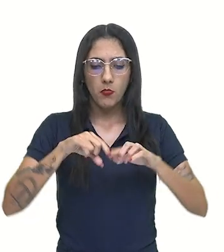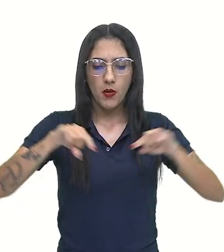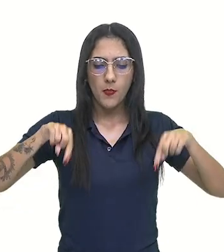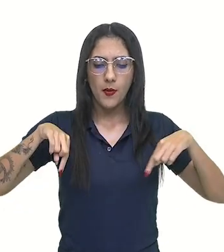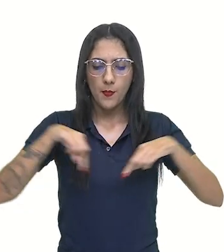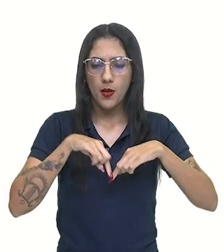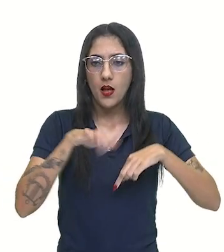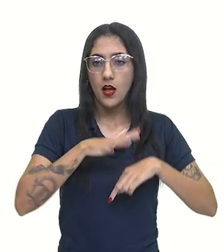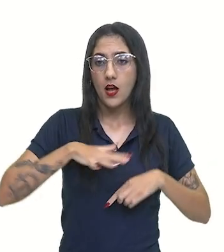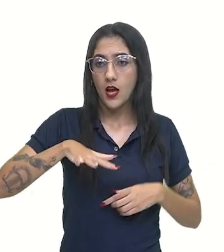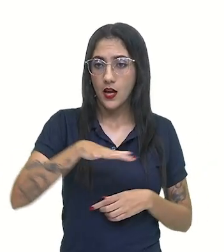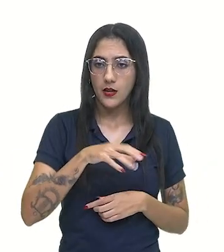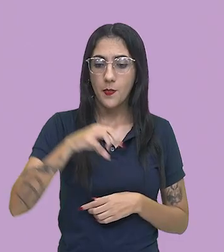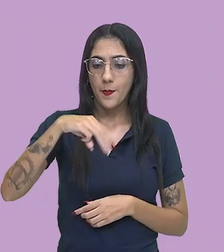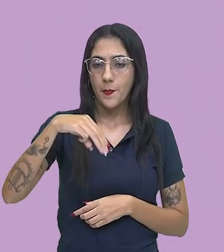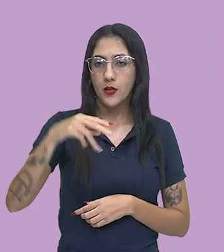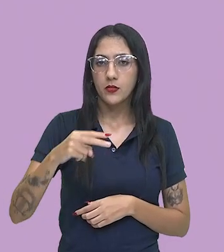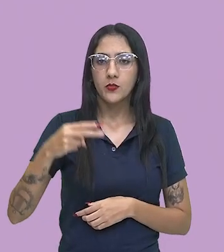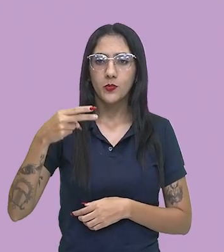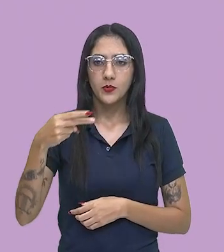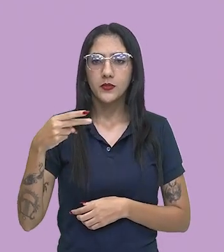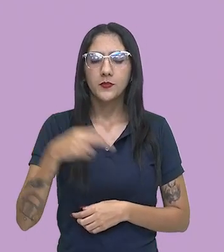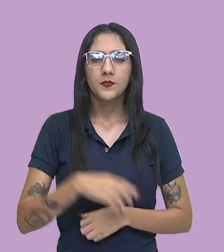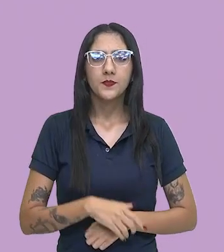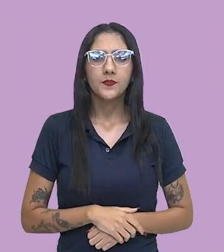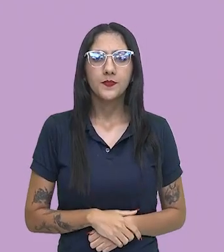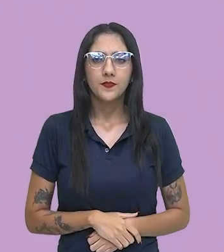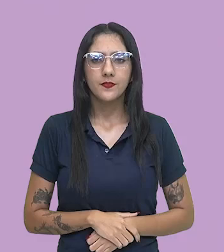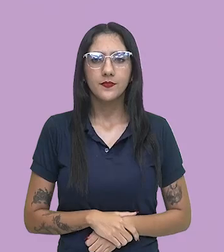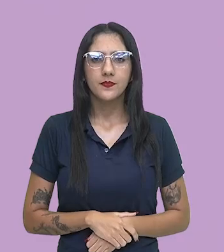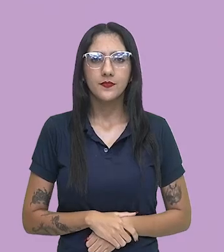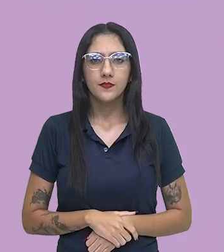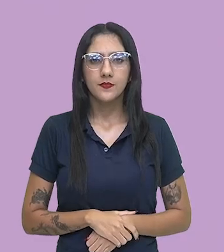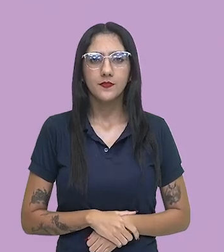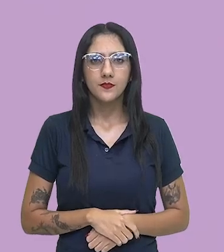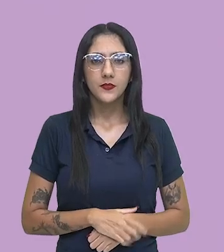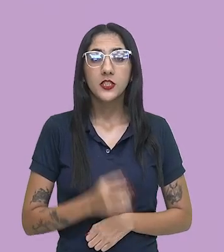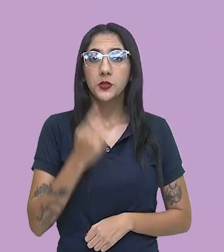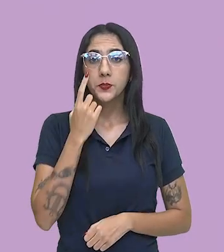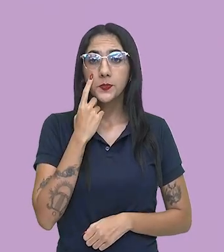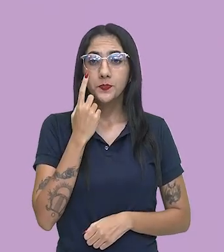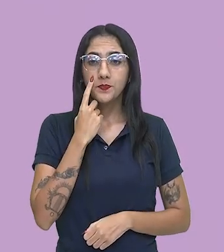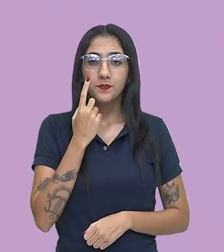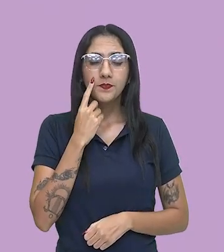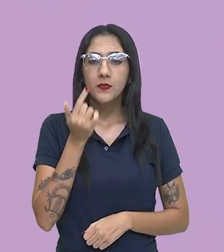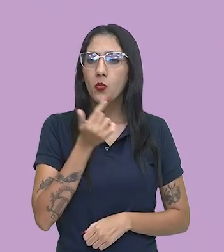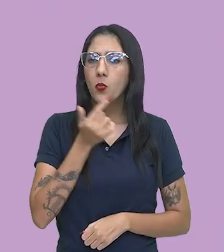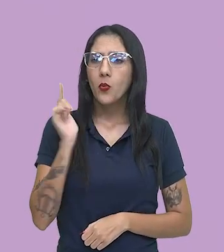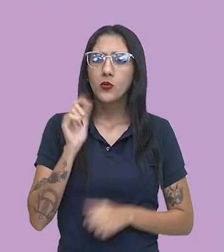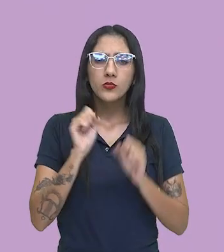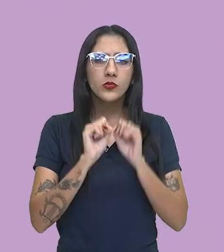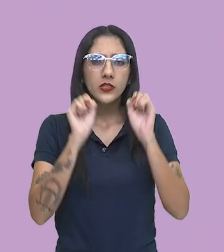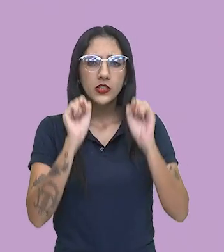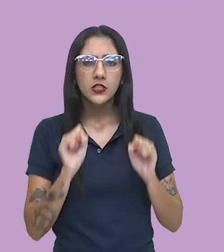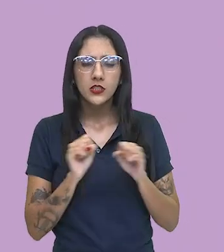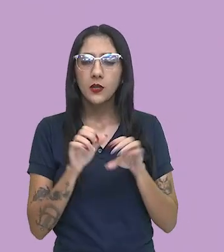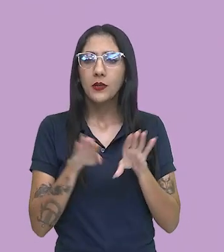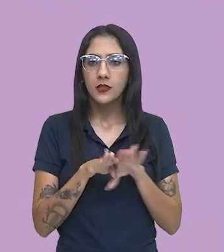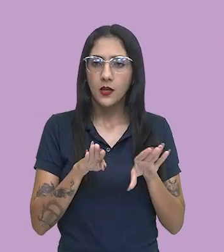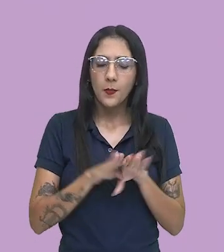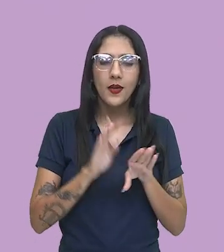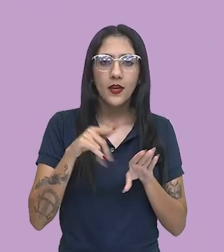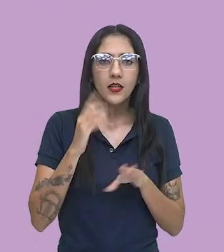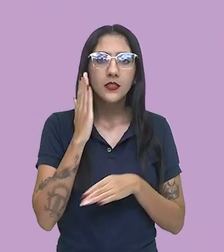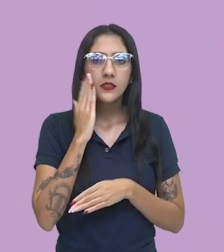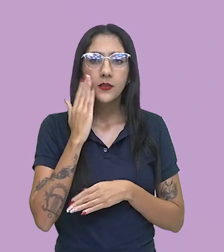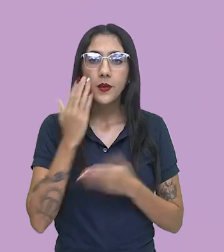metro quadrado, tá? Nós vimos também, né, um outro sistema, né, que calcula, que mede, na